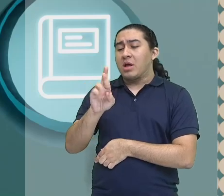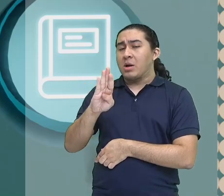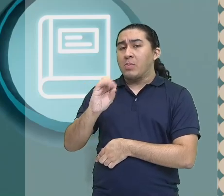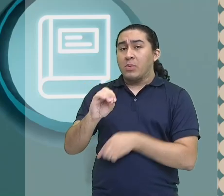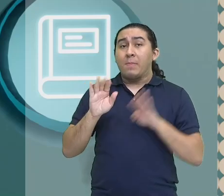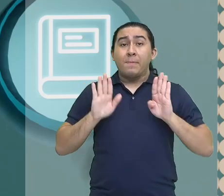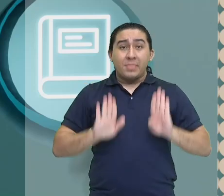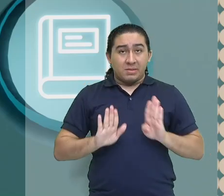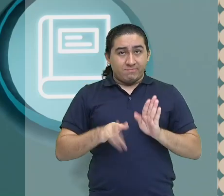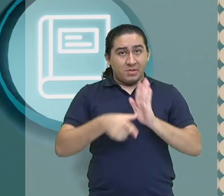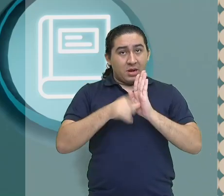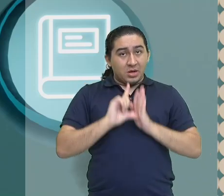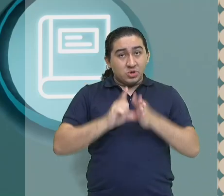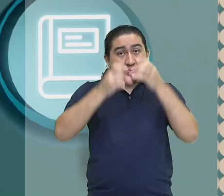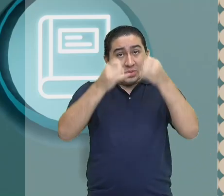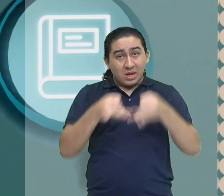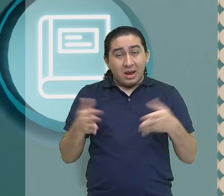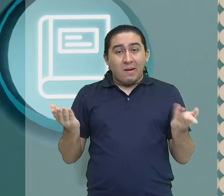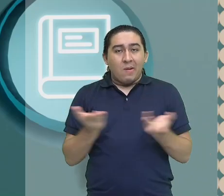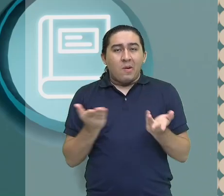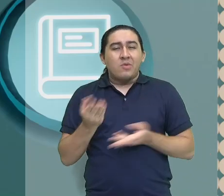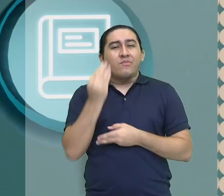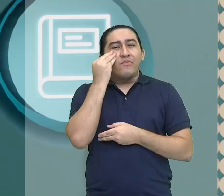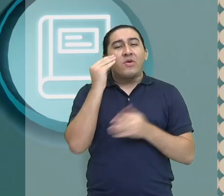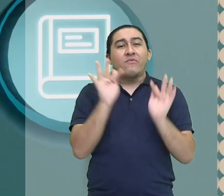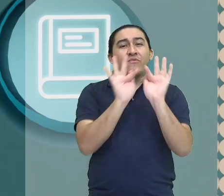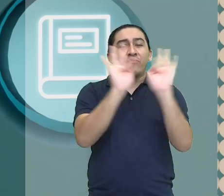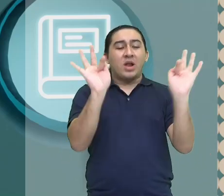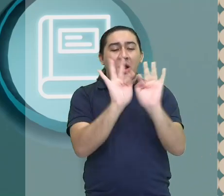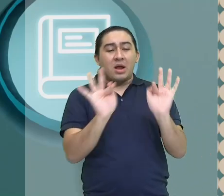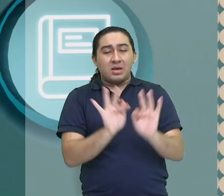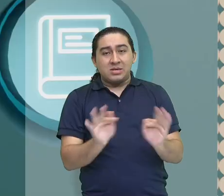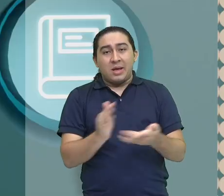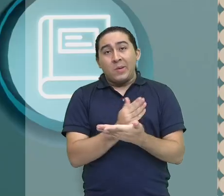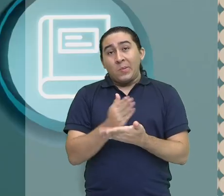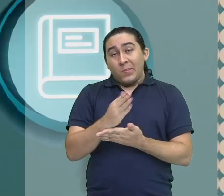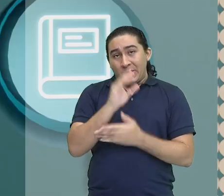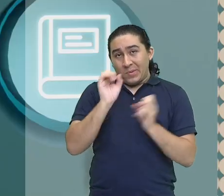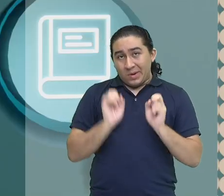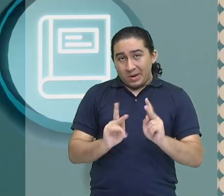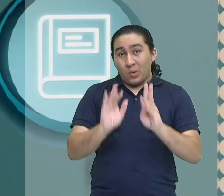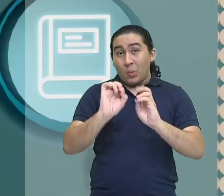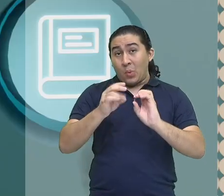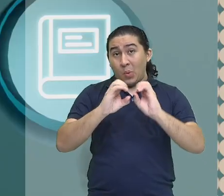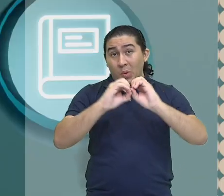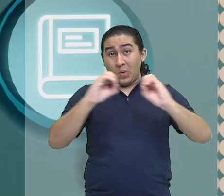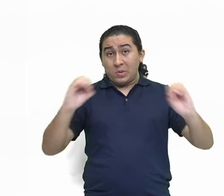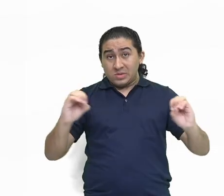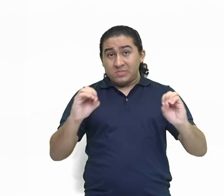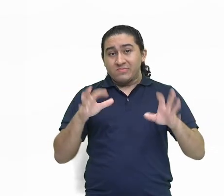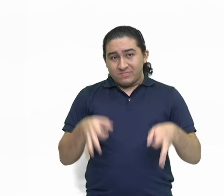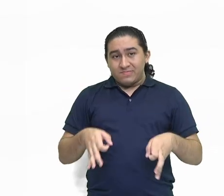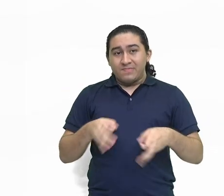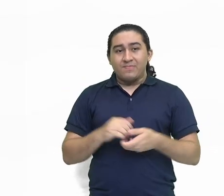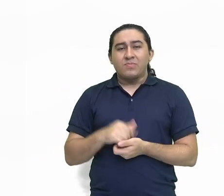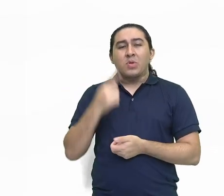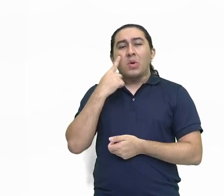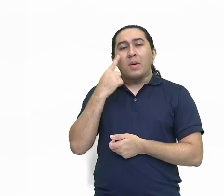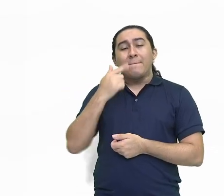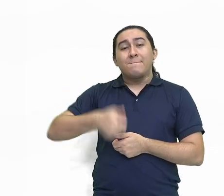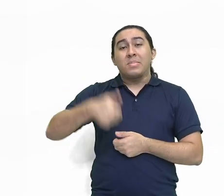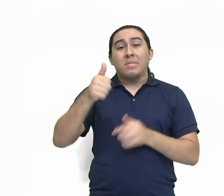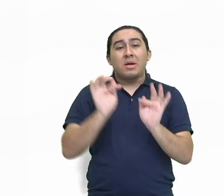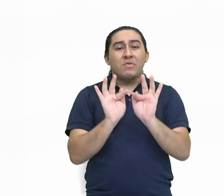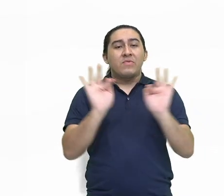quero que vocês acompanhem comigo algumas frases, ou melhor, orações. Acompanhem aí. Nós temos a